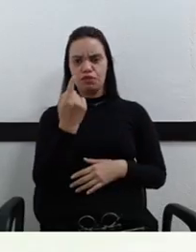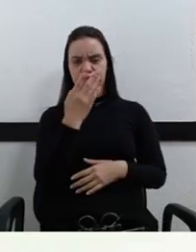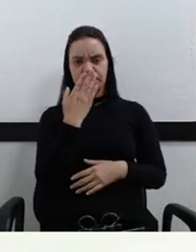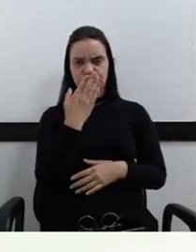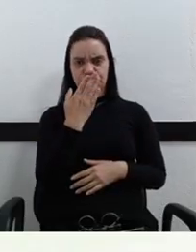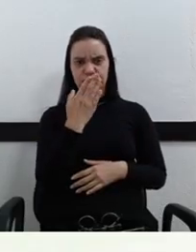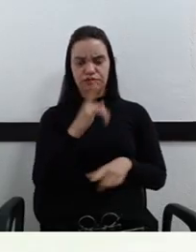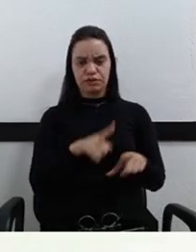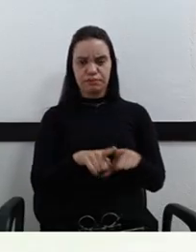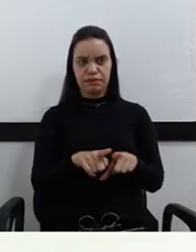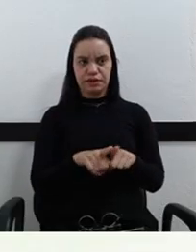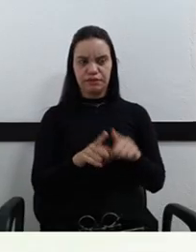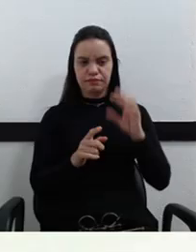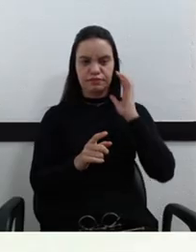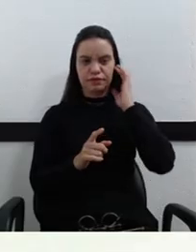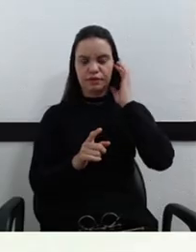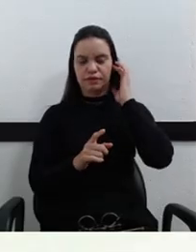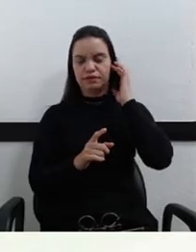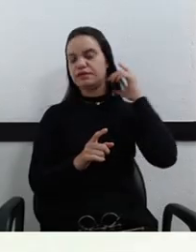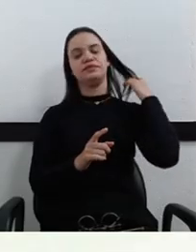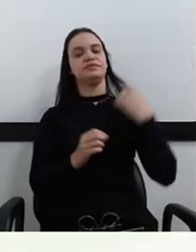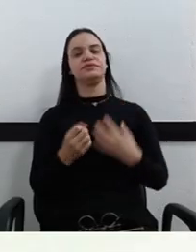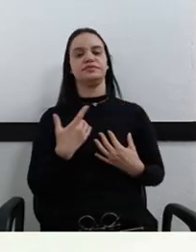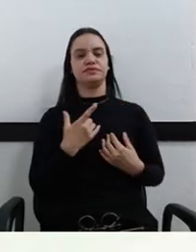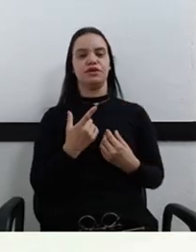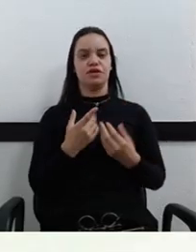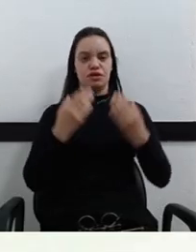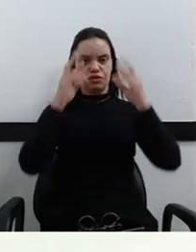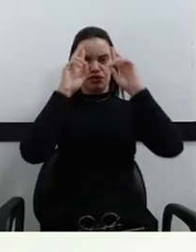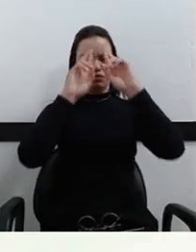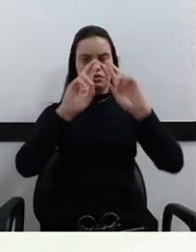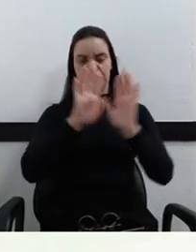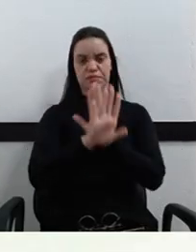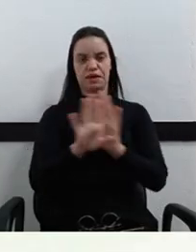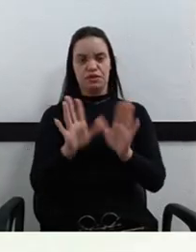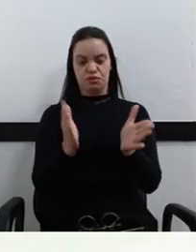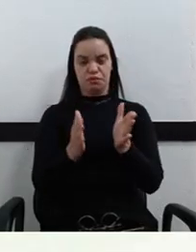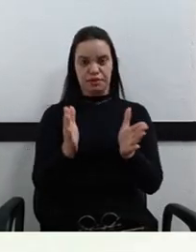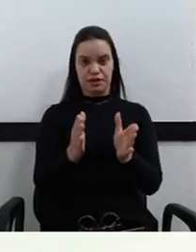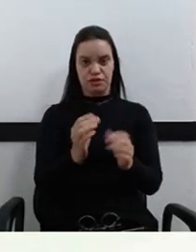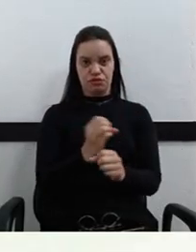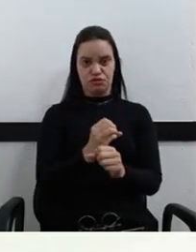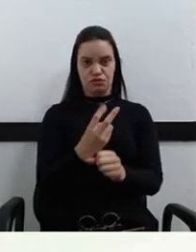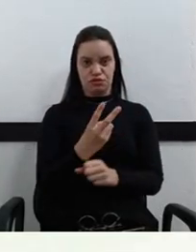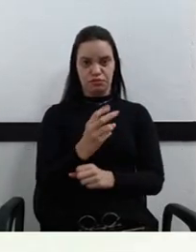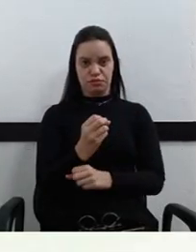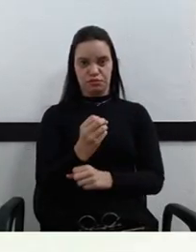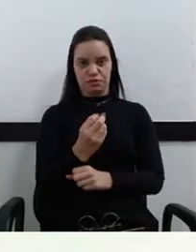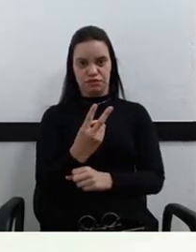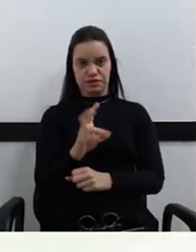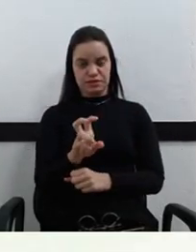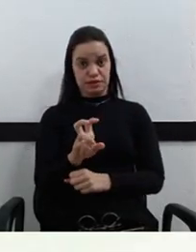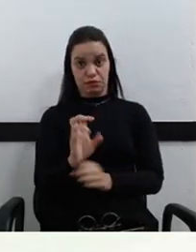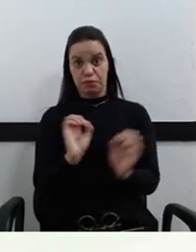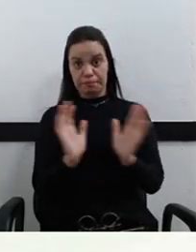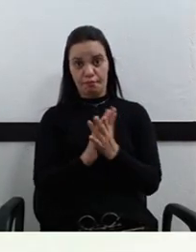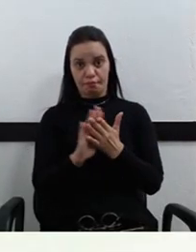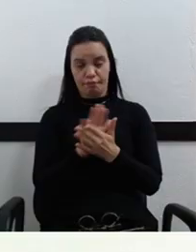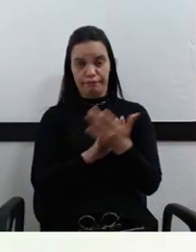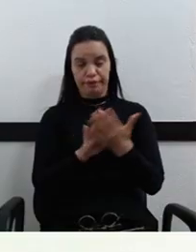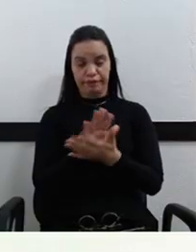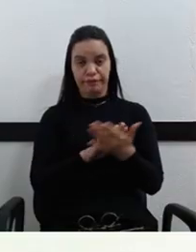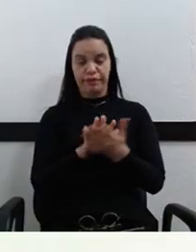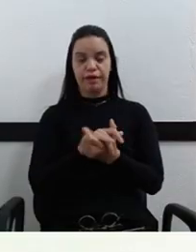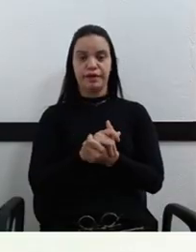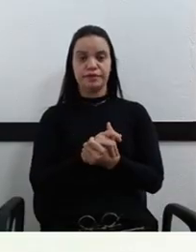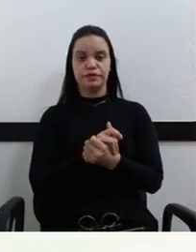meu encaminhamento aqui, não diz respeito a nenhum período de 2025, tá? Em relação ao impacto